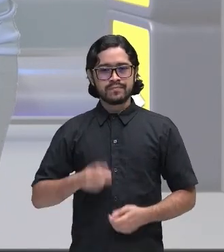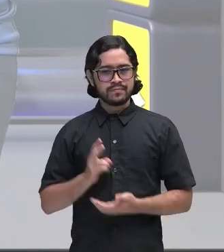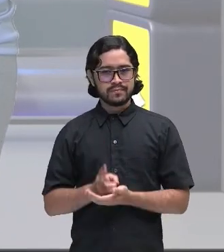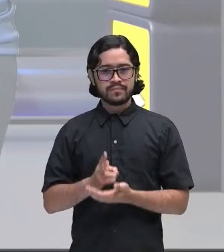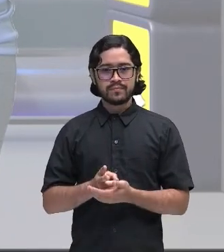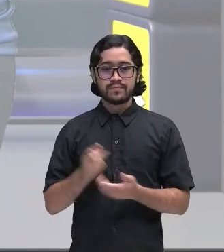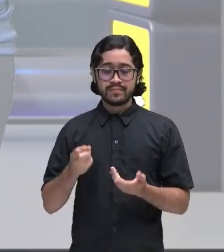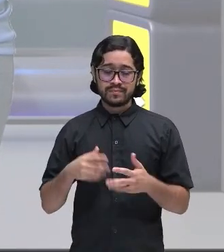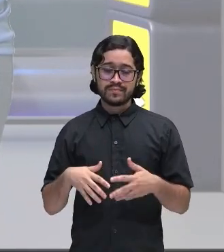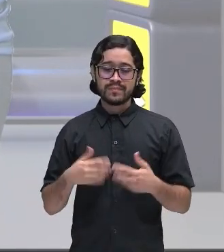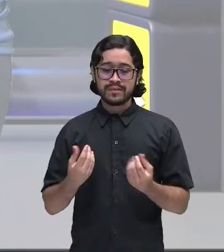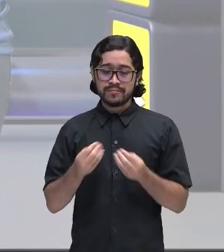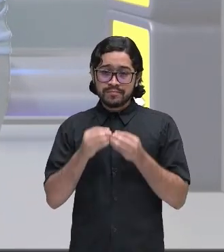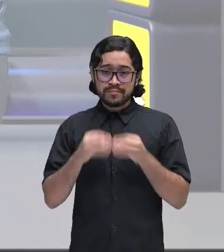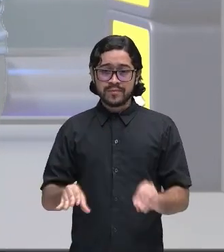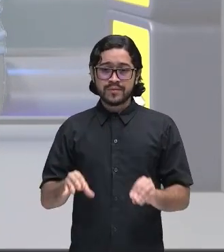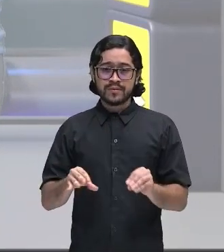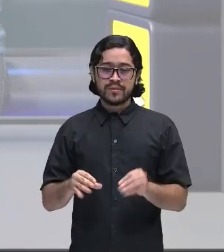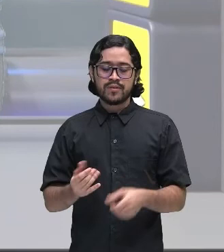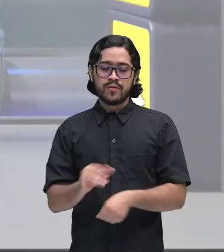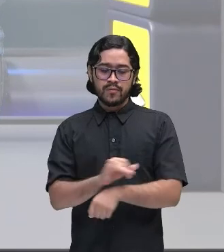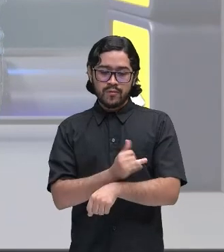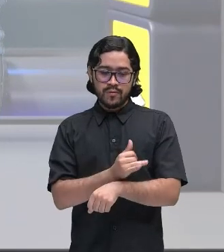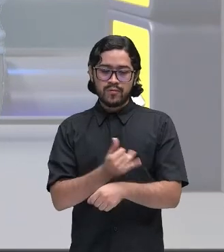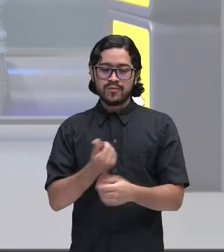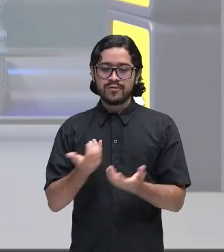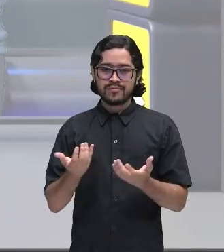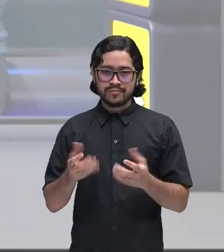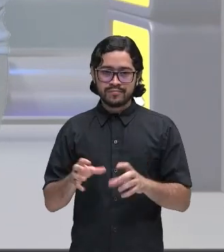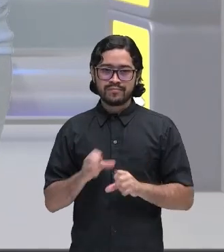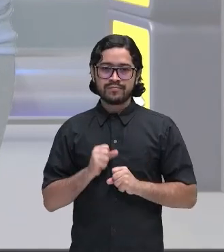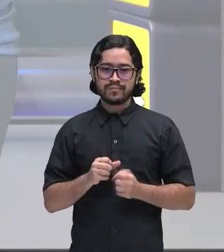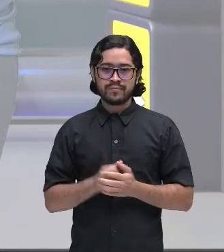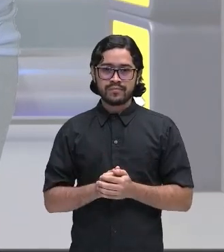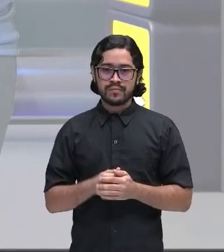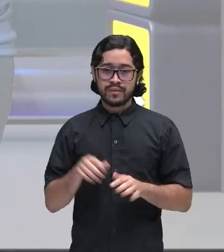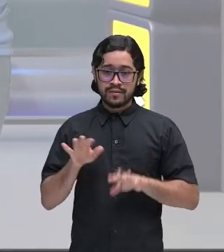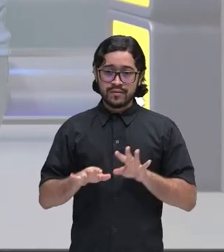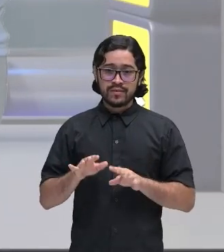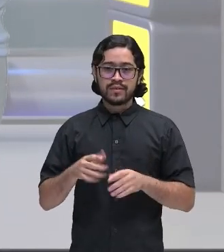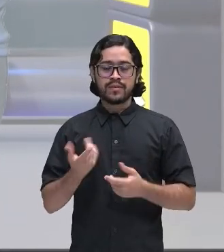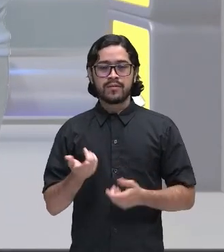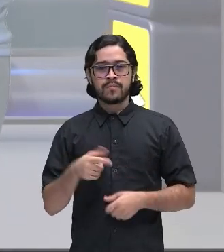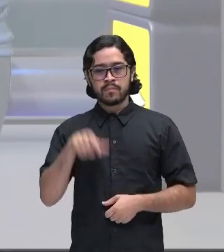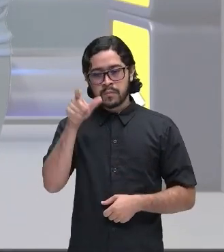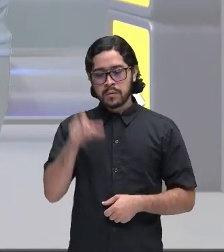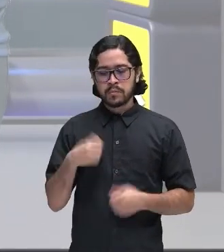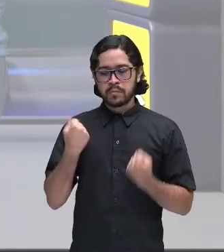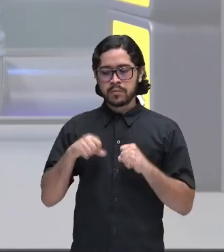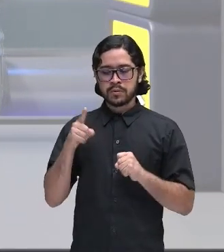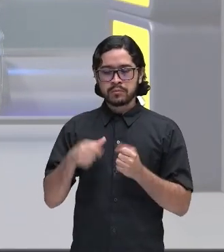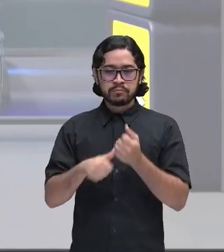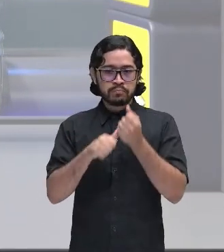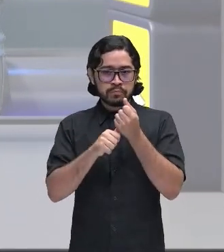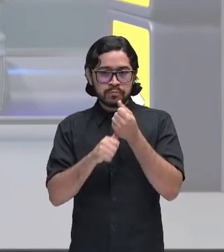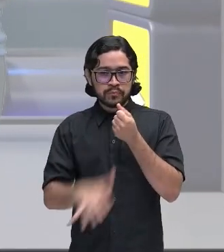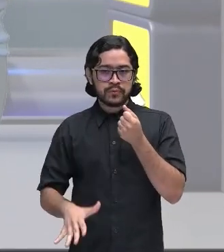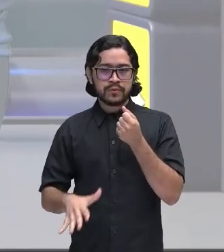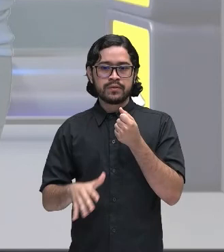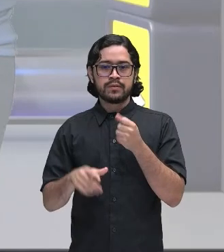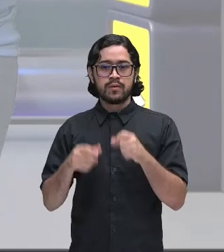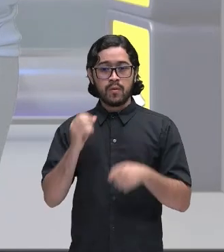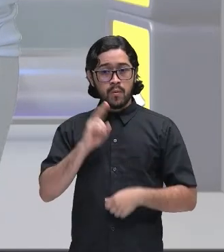digestão, principalmente da gordura. Então, alguns pacientes vão ter uma diarreia acentuada ou podem ter prisão